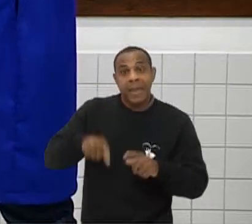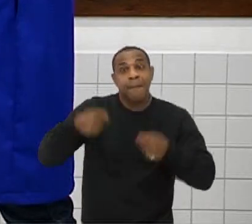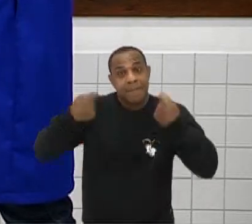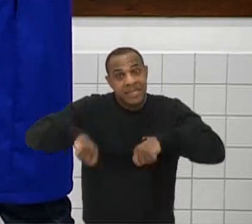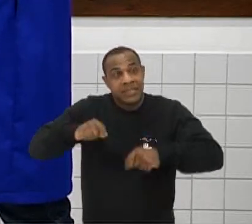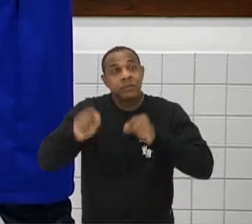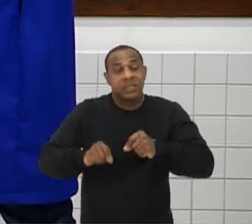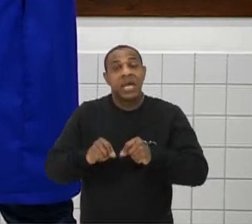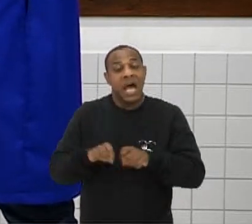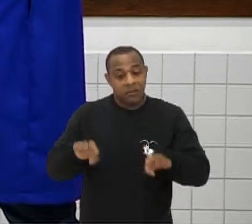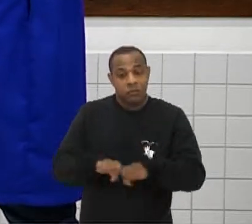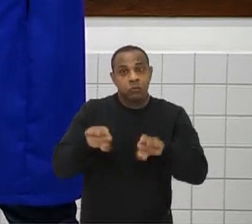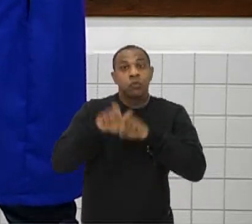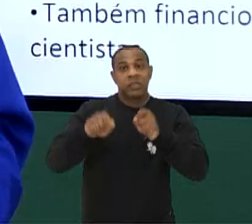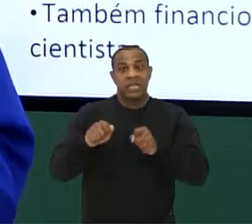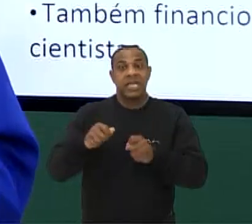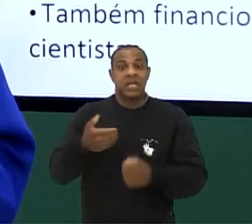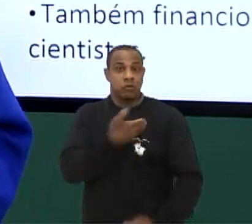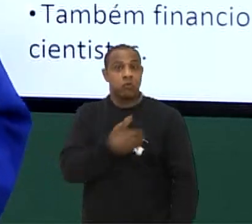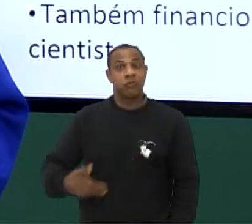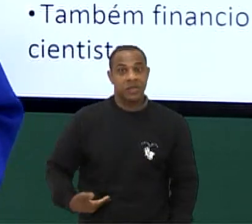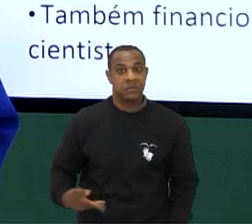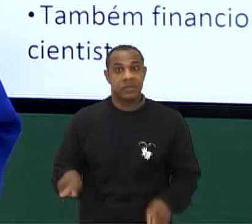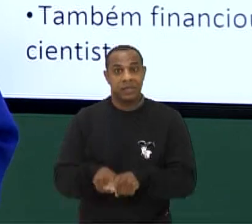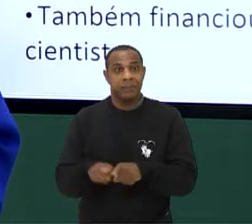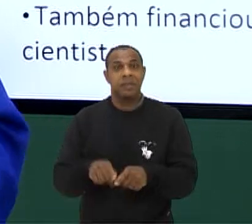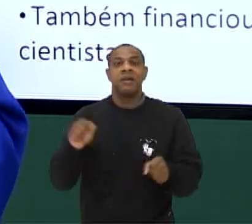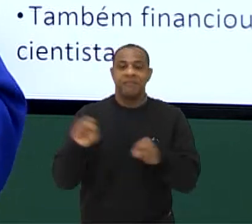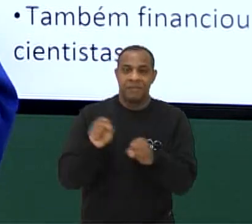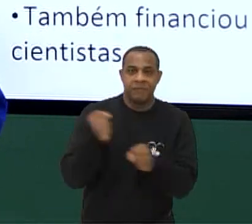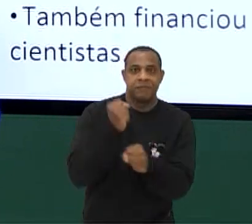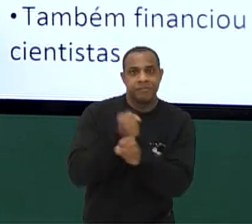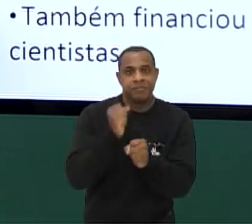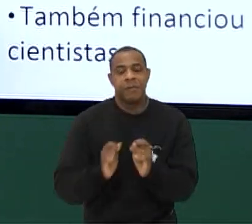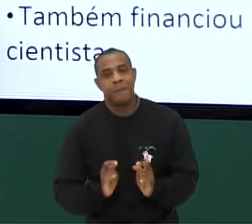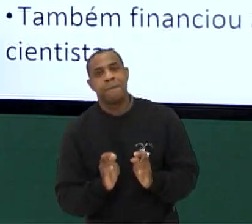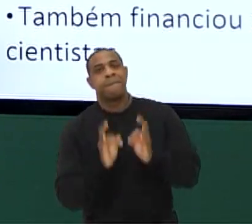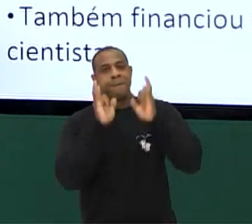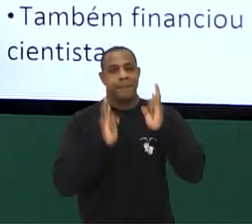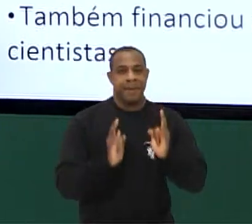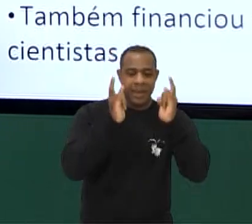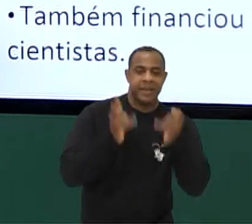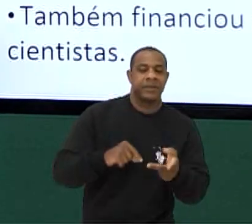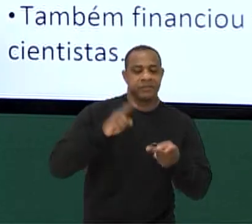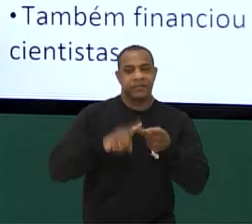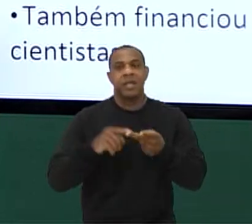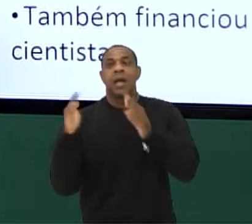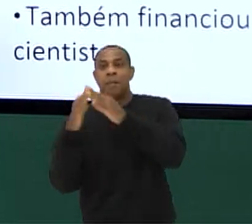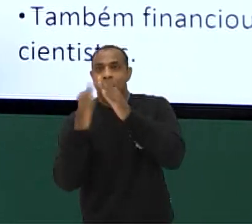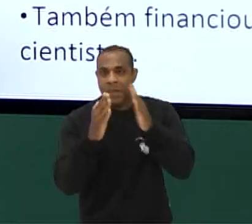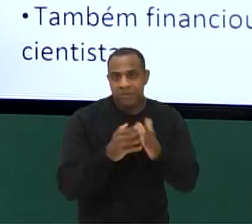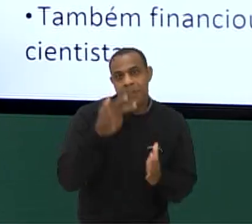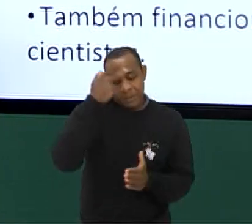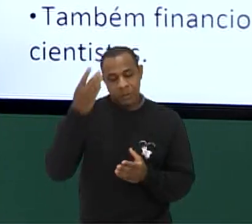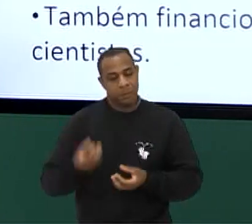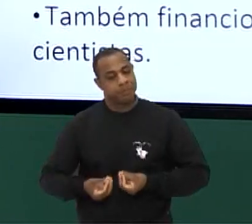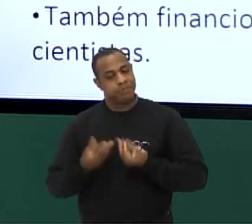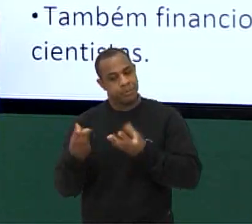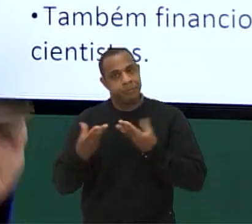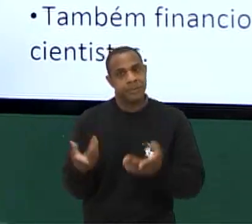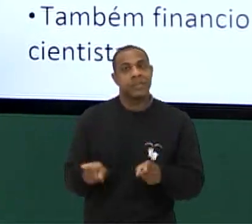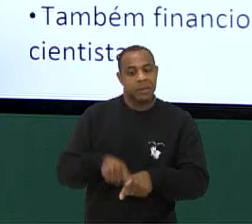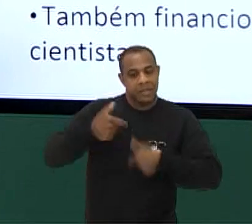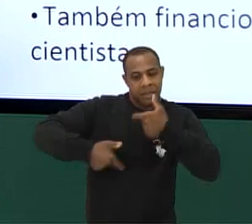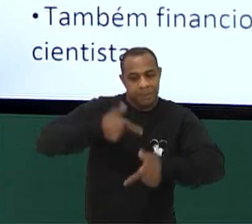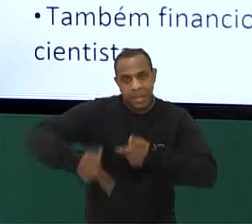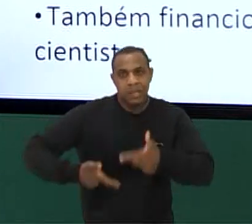então, toda a estrutura de governo ser instalada. Isso envolvia a construção de prédios, você dar moradia para as pessoas, estabelecer as